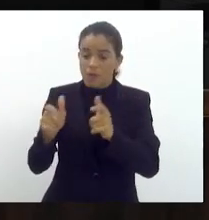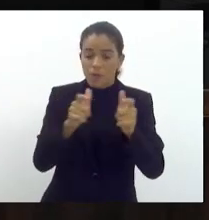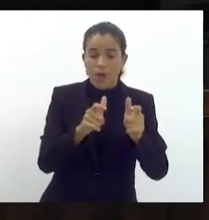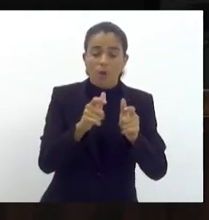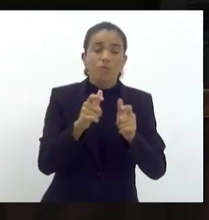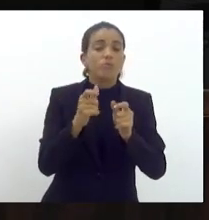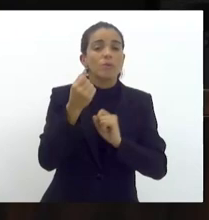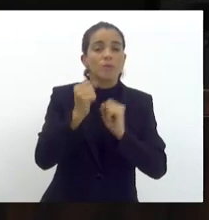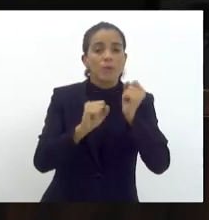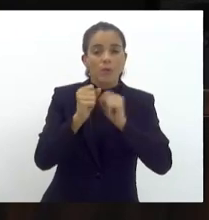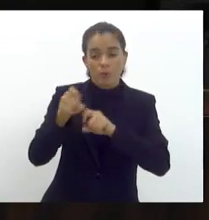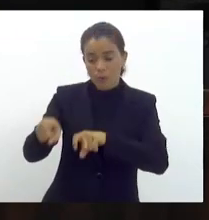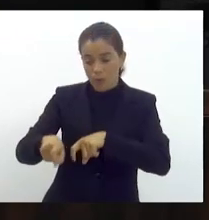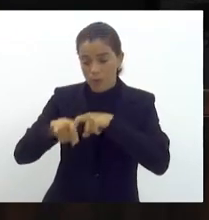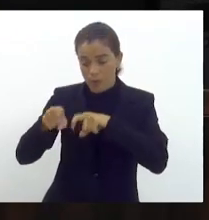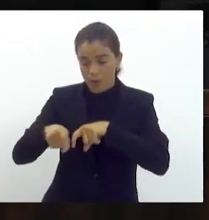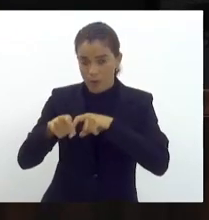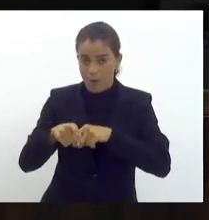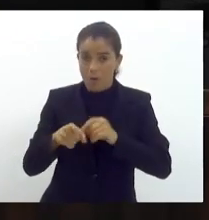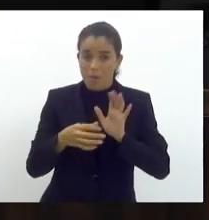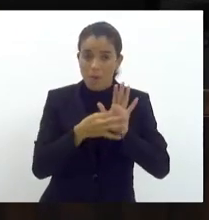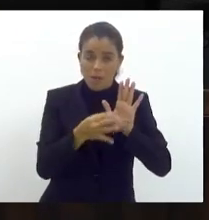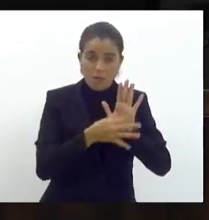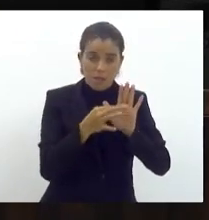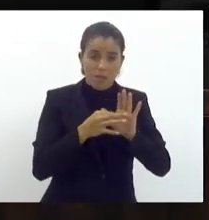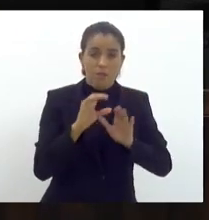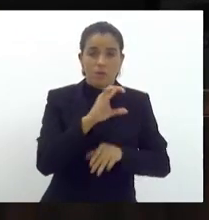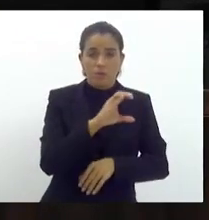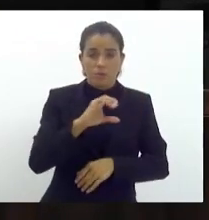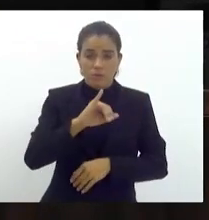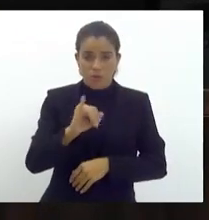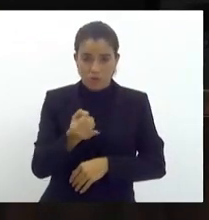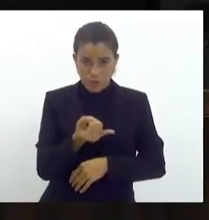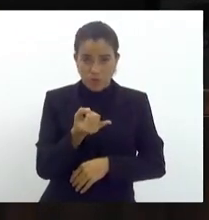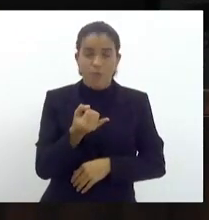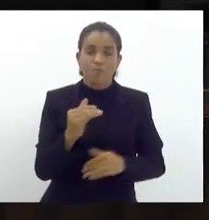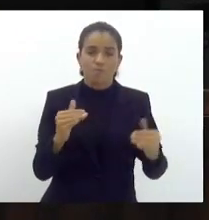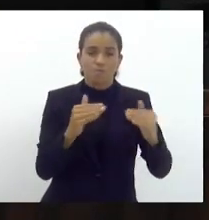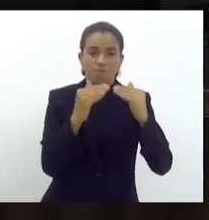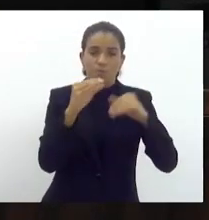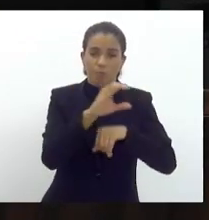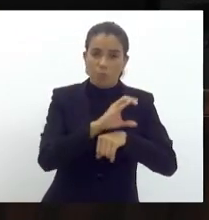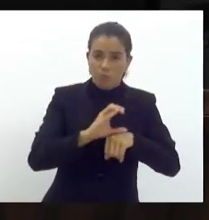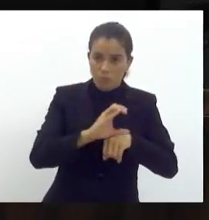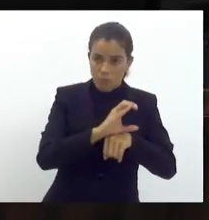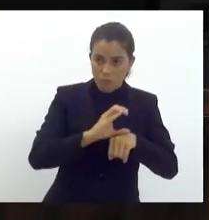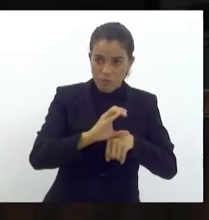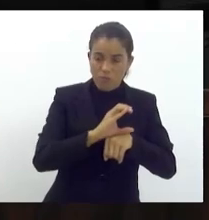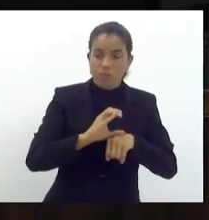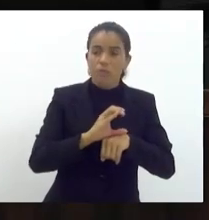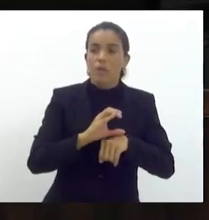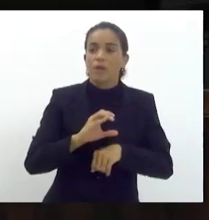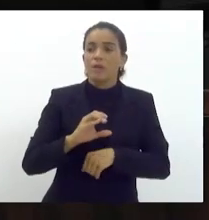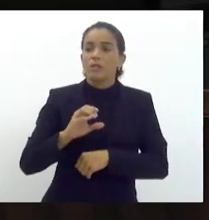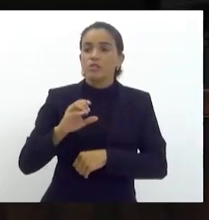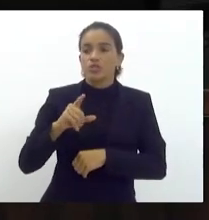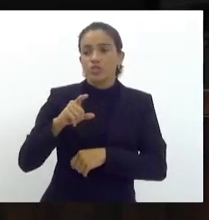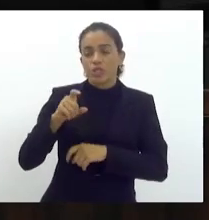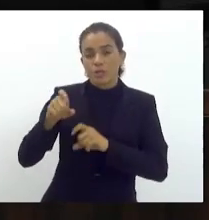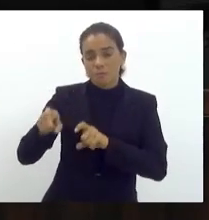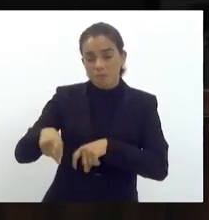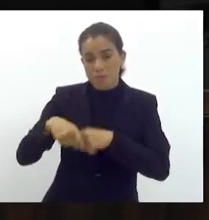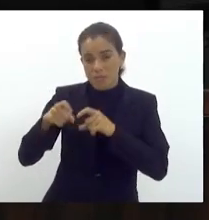produtor rural pareceres das comissões constituições de Justiça pela constitucionalidade de Minas e energia